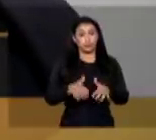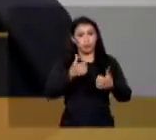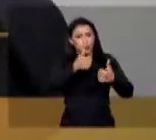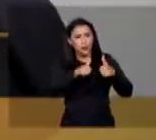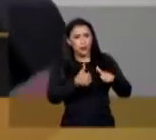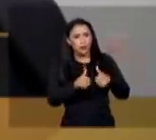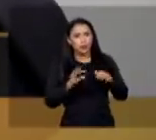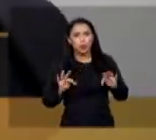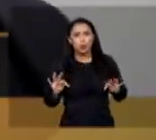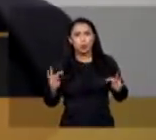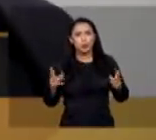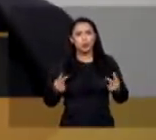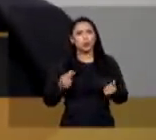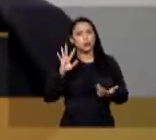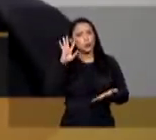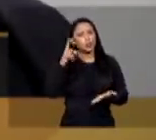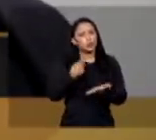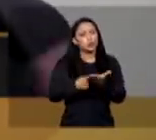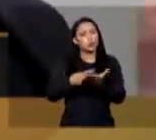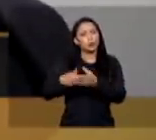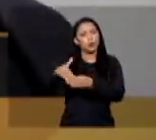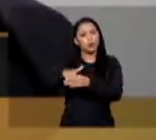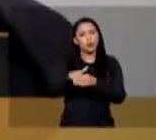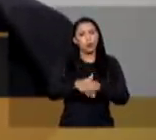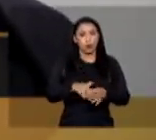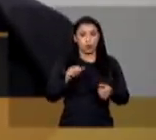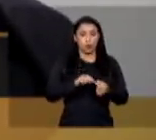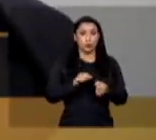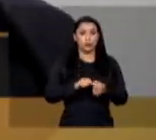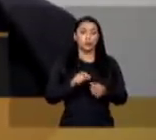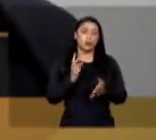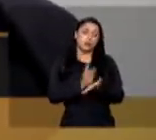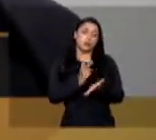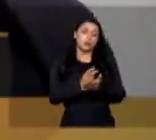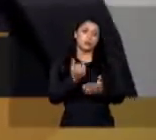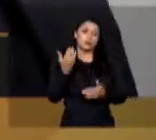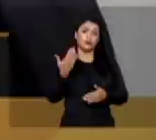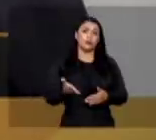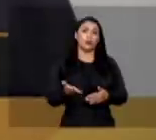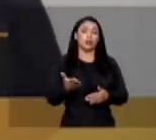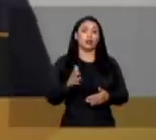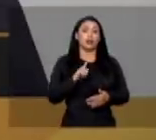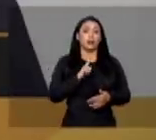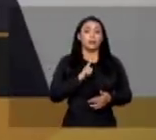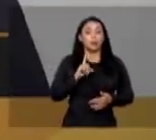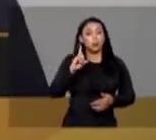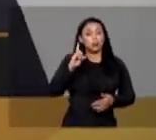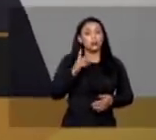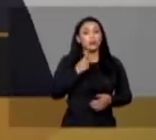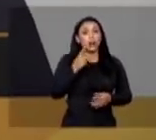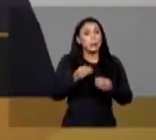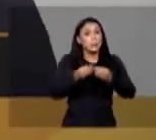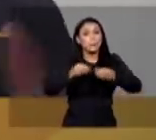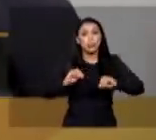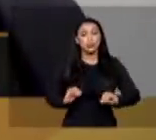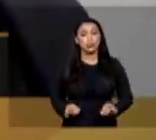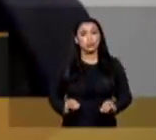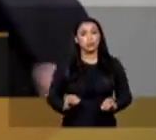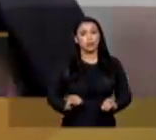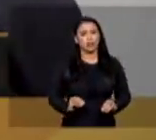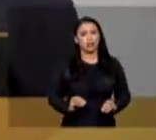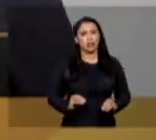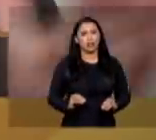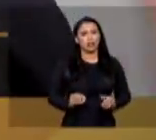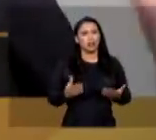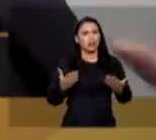rever integralmente o acórdão proferido, ainda que fora das hipóteses regimentais, ou decretar a sua prejudicialidade. Esse tipo